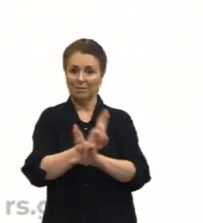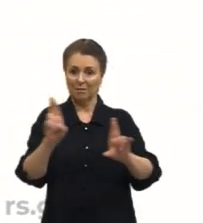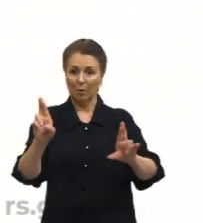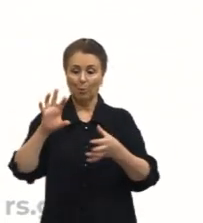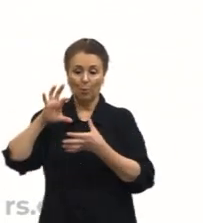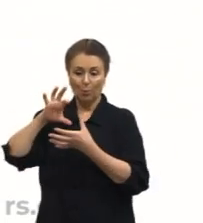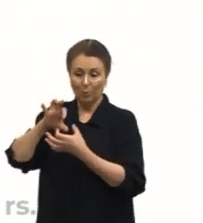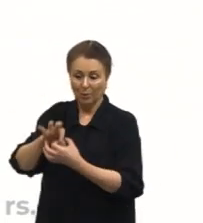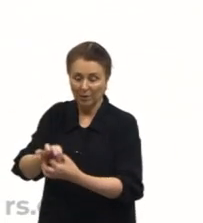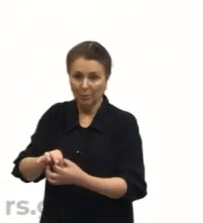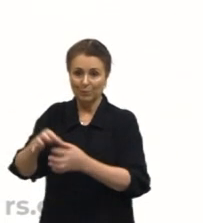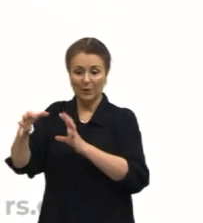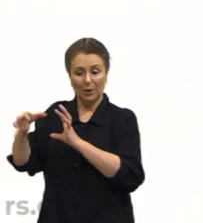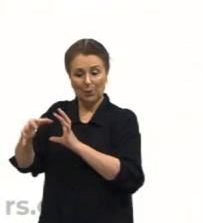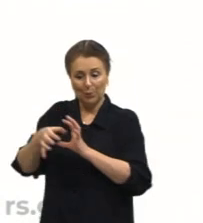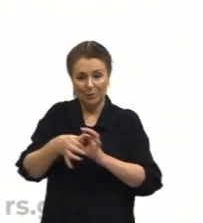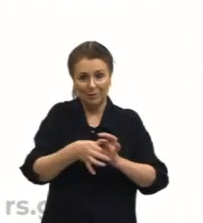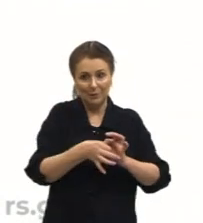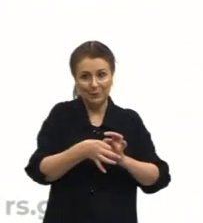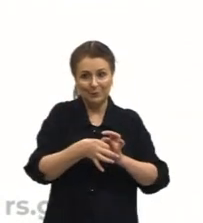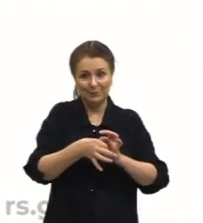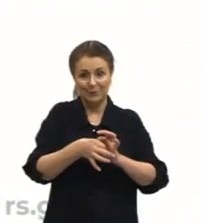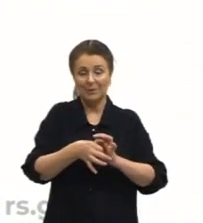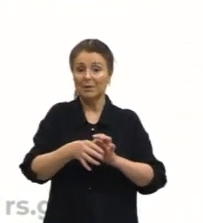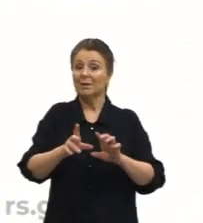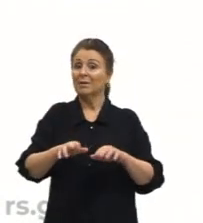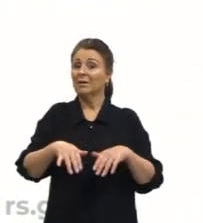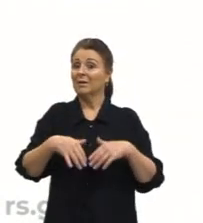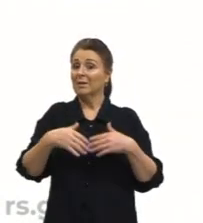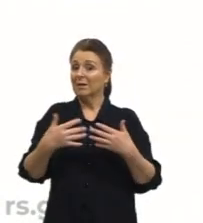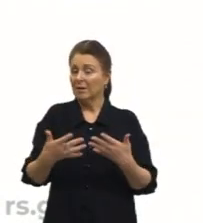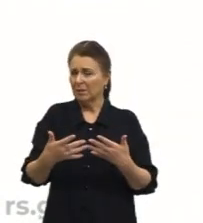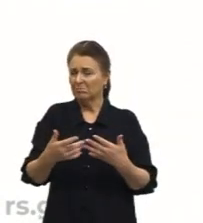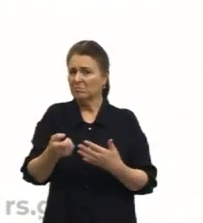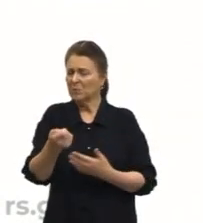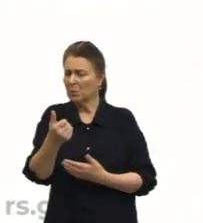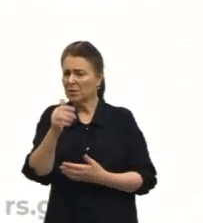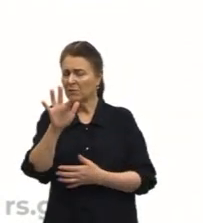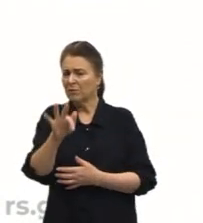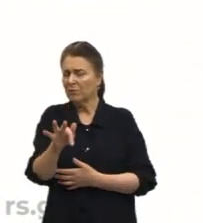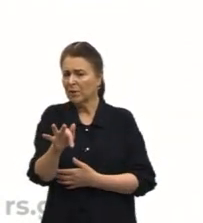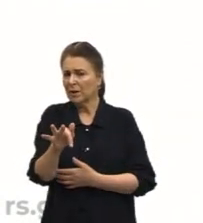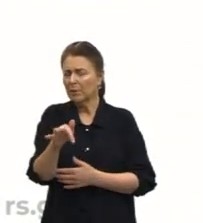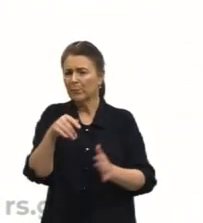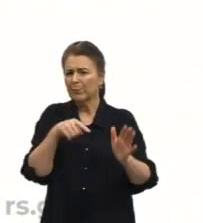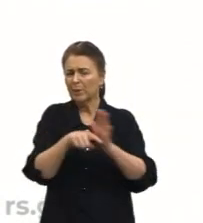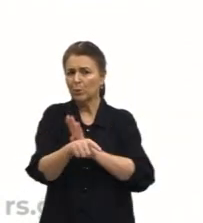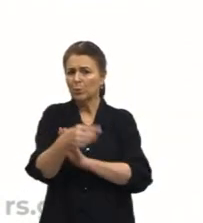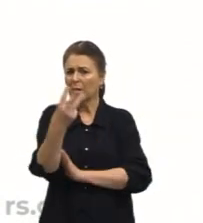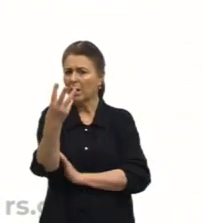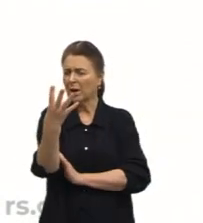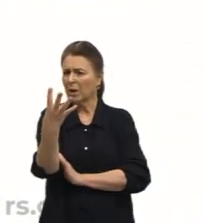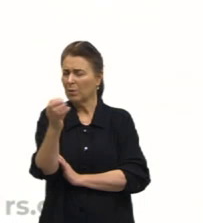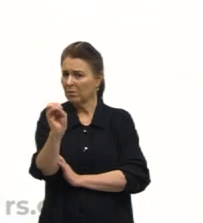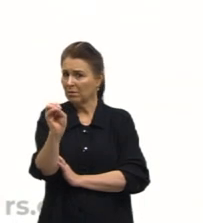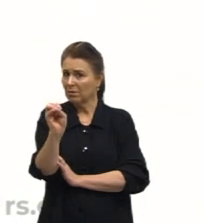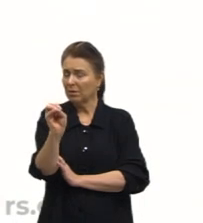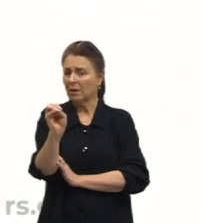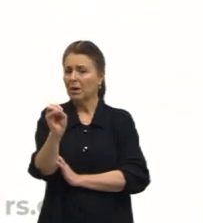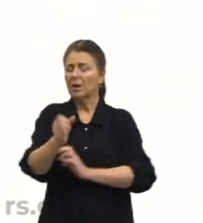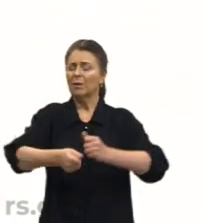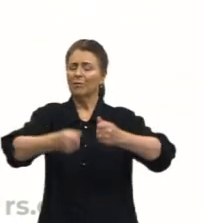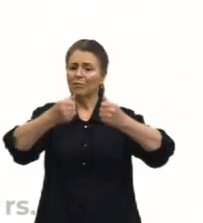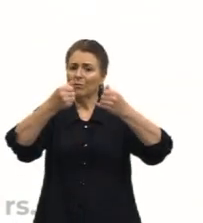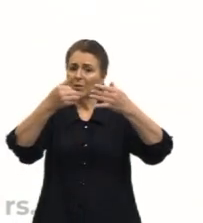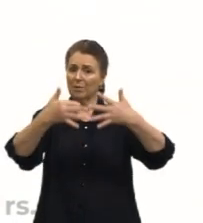coesão e de coerência e por fim se eu não estou enganada nessa questão de número 40 que vai falar